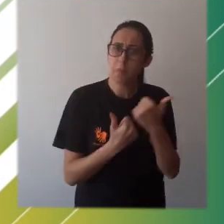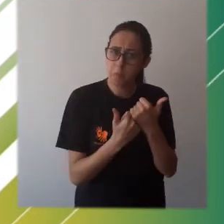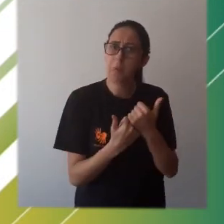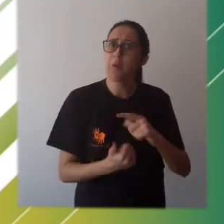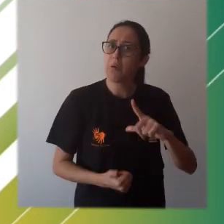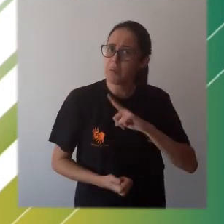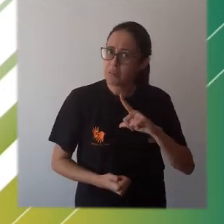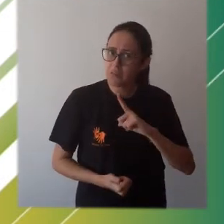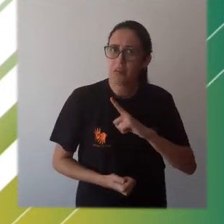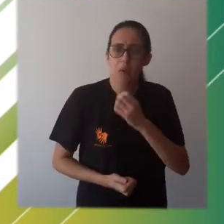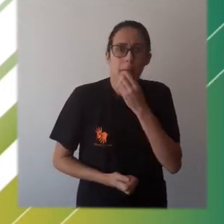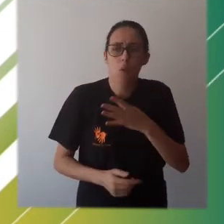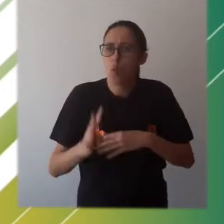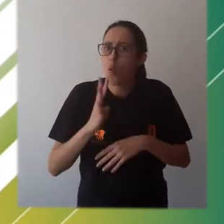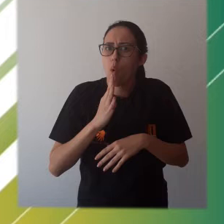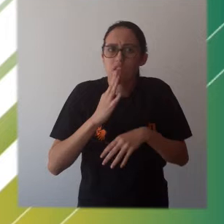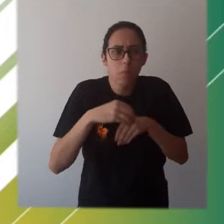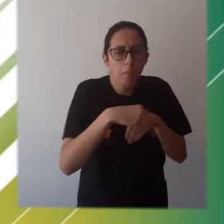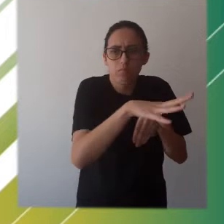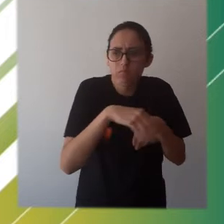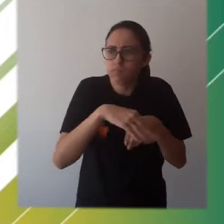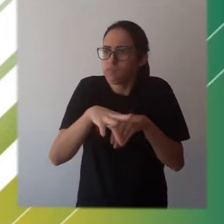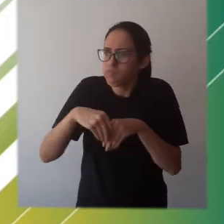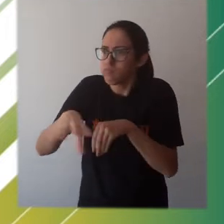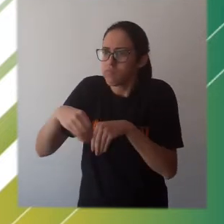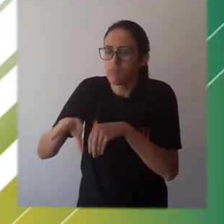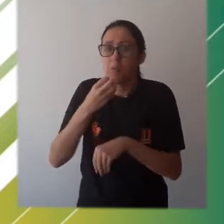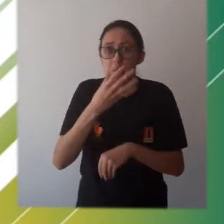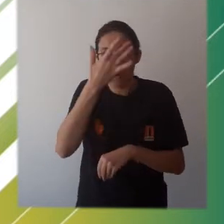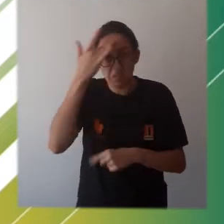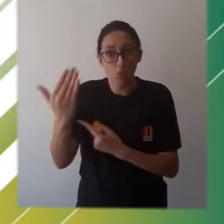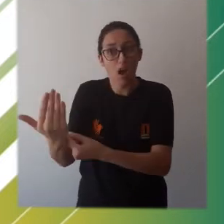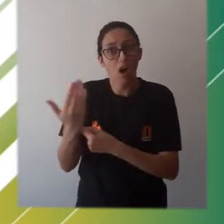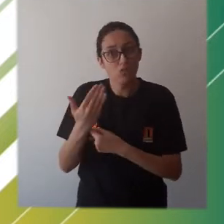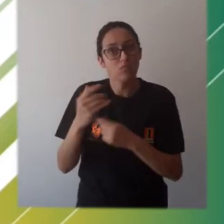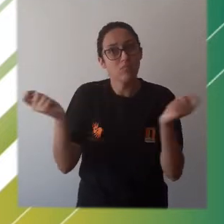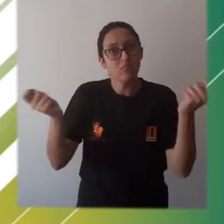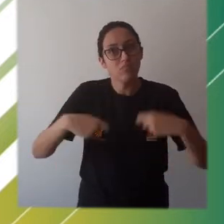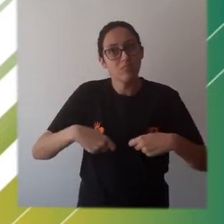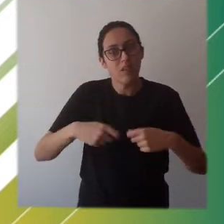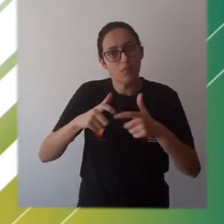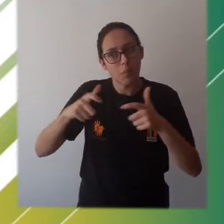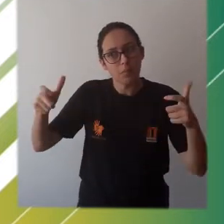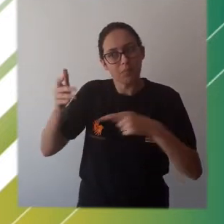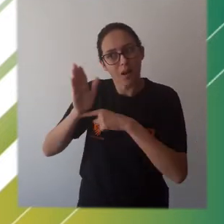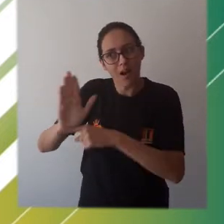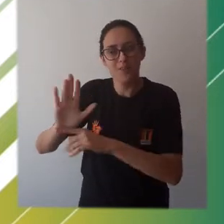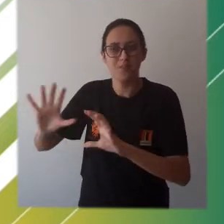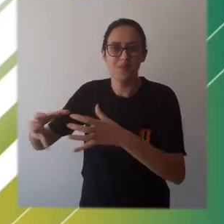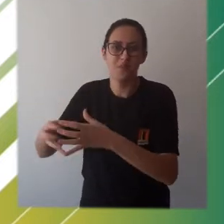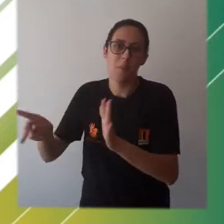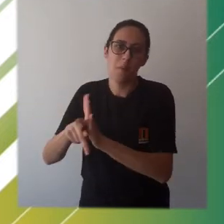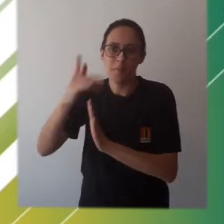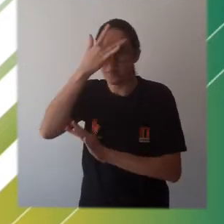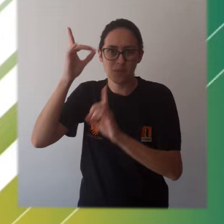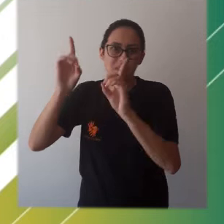hoje elas têm todo esse arcabouço de conhecimento e elas acabam trazendo isso e contribuem com as entidades de administração do desporto do